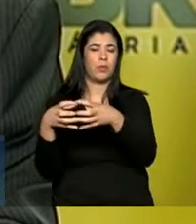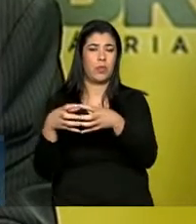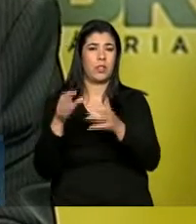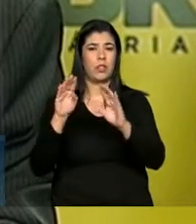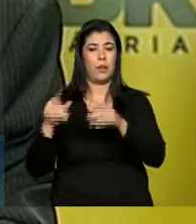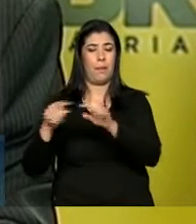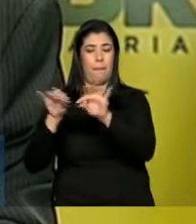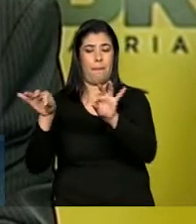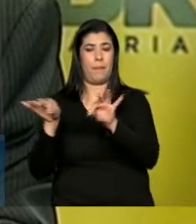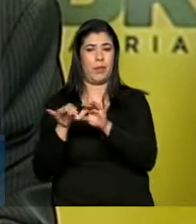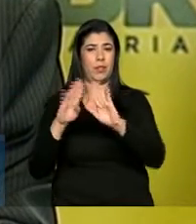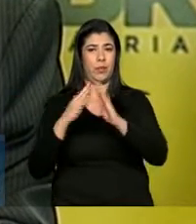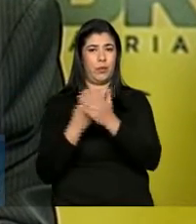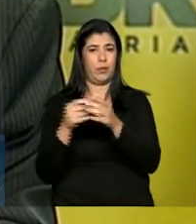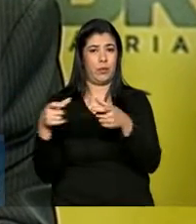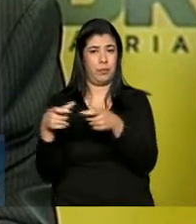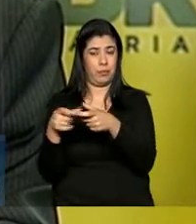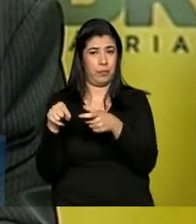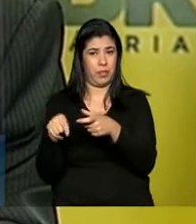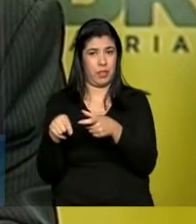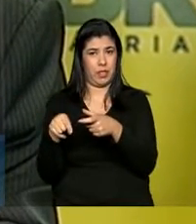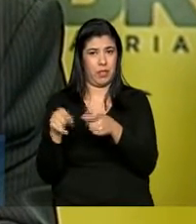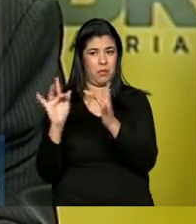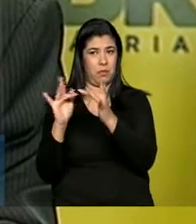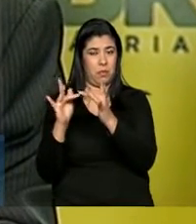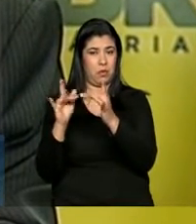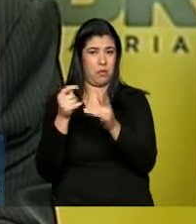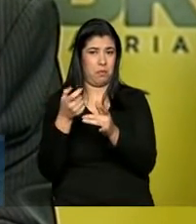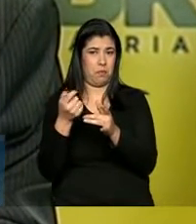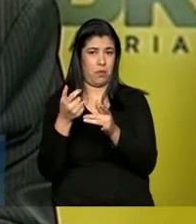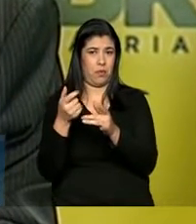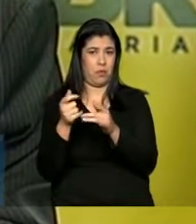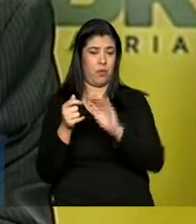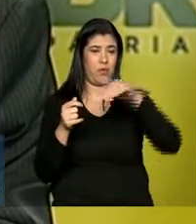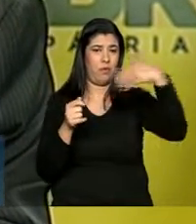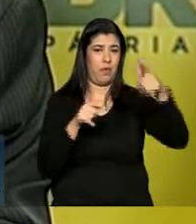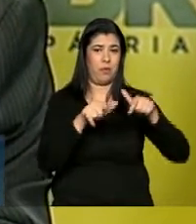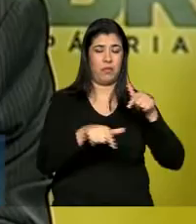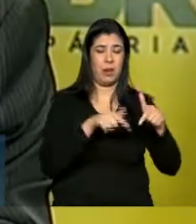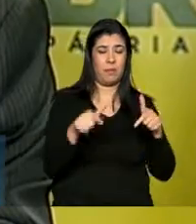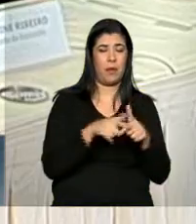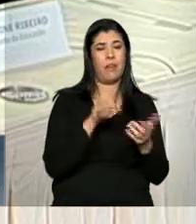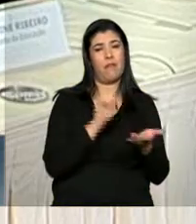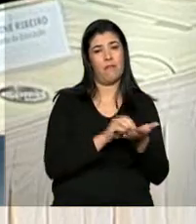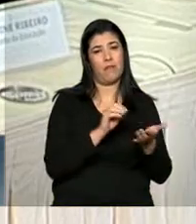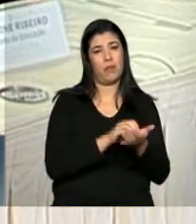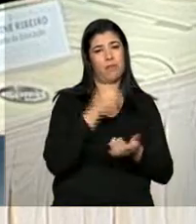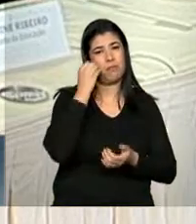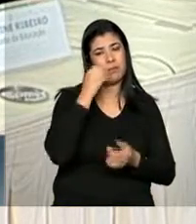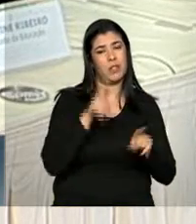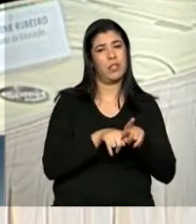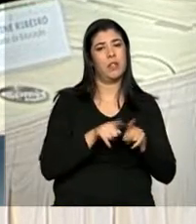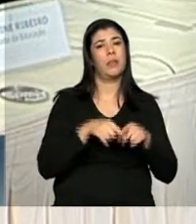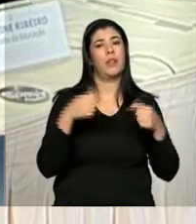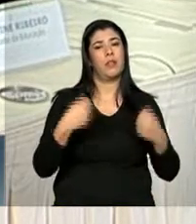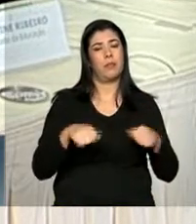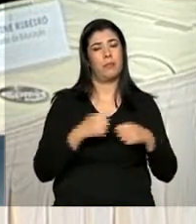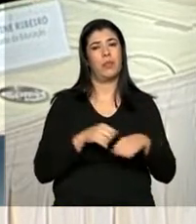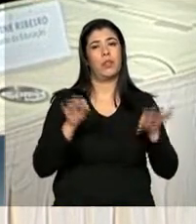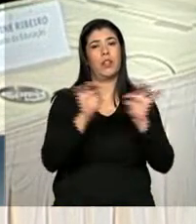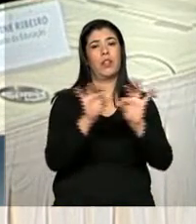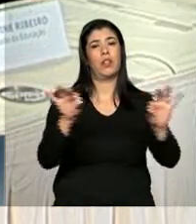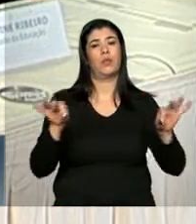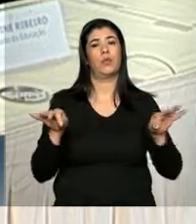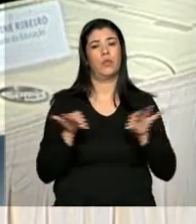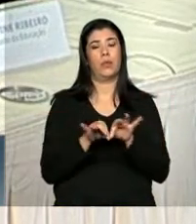da vida. Quando você entrar no mercado de trabalho, você não vai ter essa experiência. Portanto, o porte deve ser considerado. O próximo.